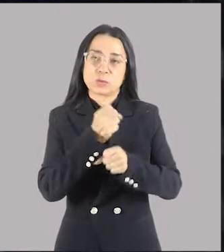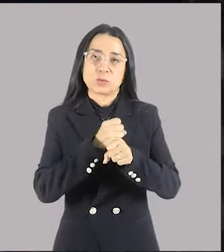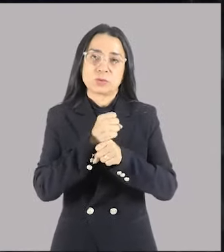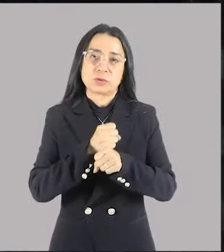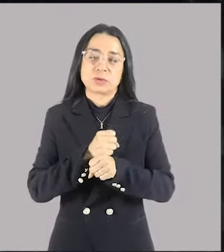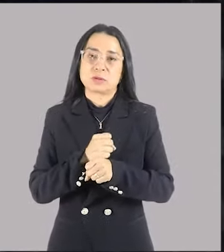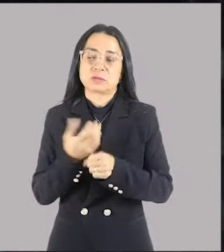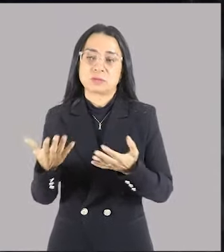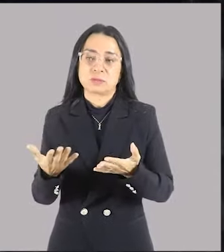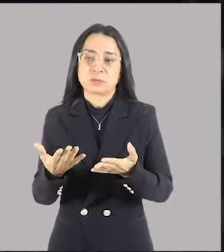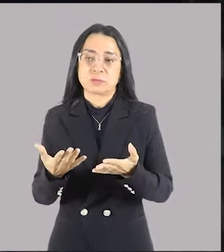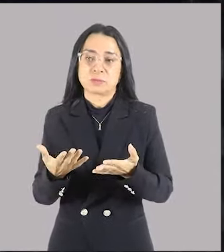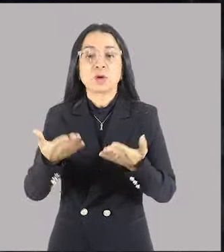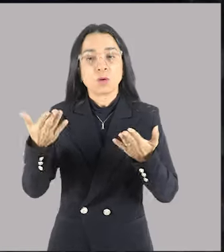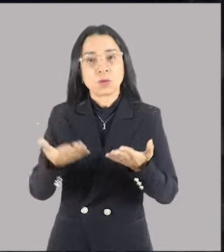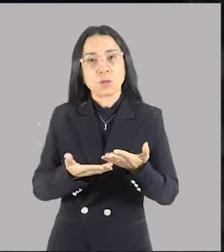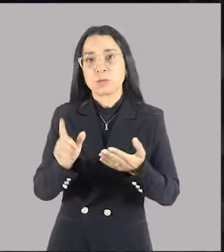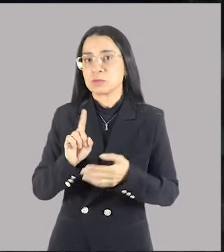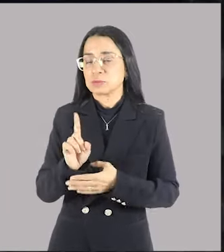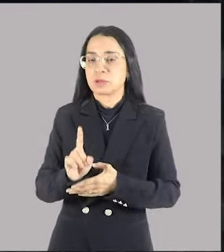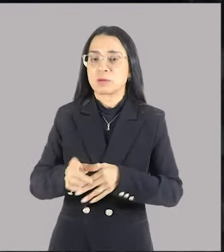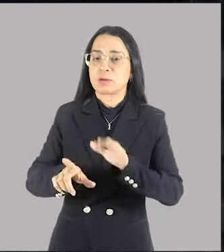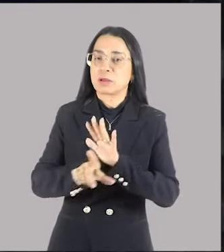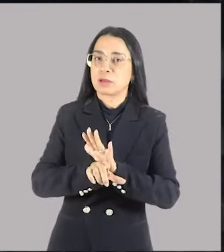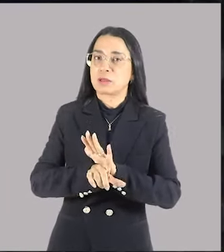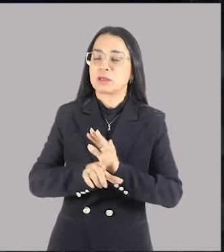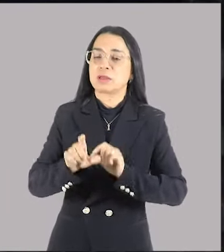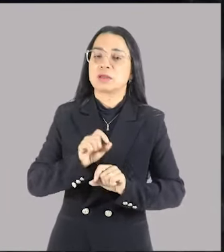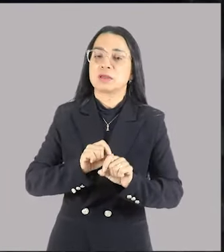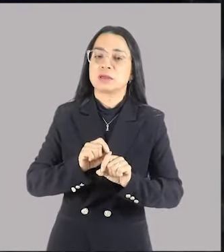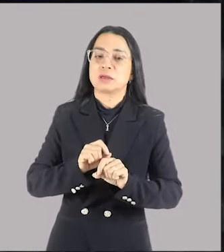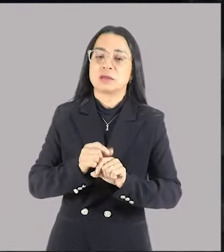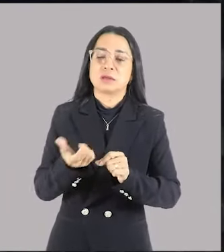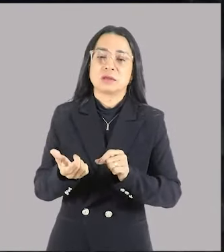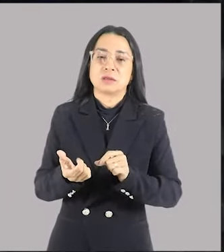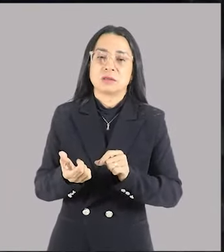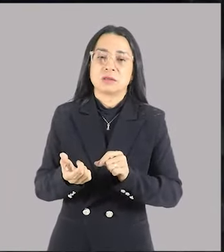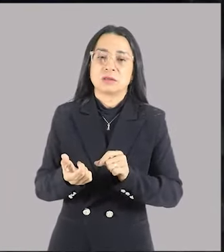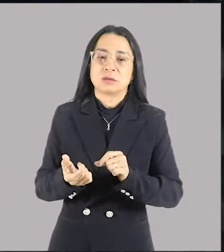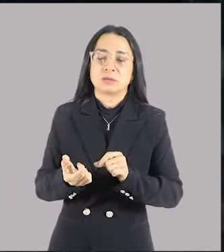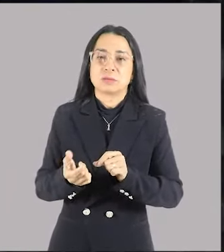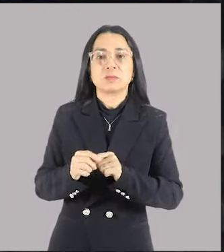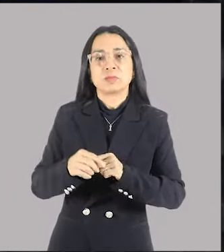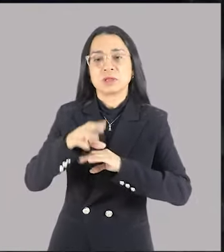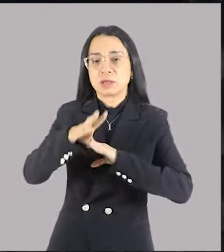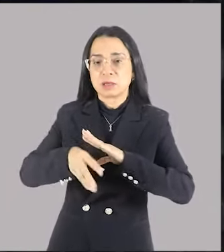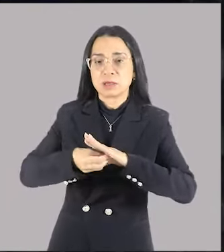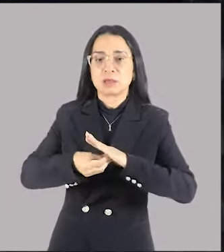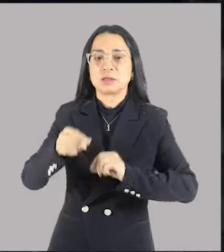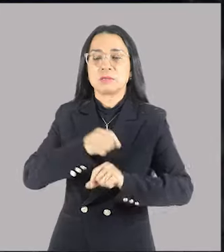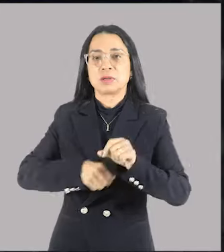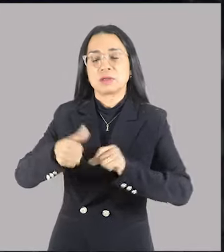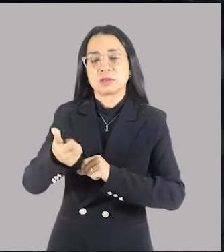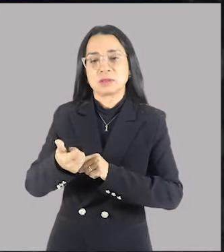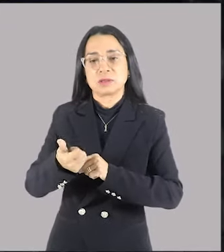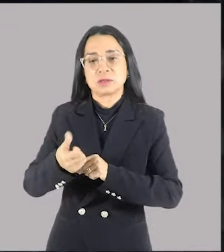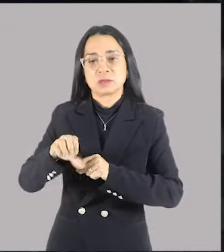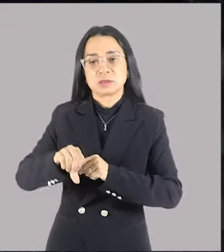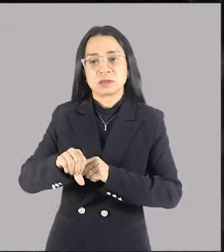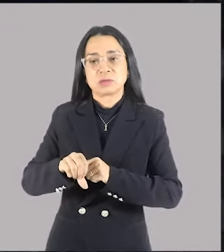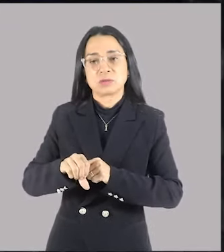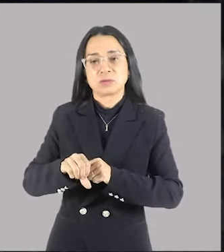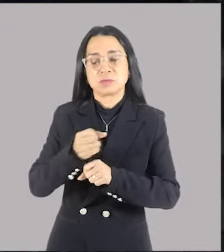efetivo tá hoje além dos 3 anos estabelecidos pela lei 19 de pela Emenda Constitucional 19 de98